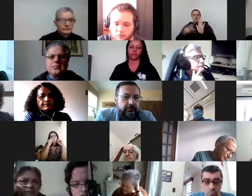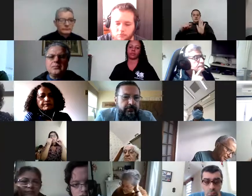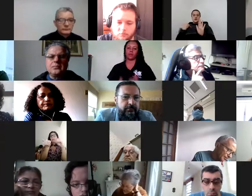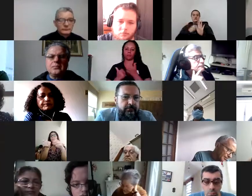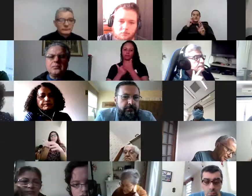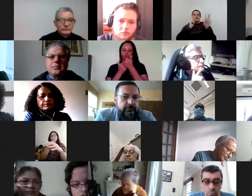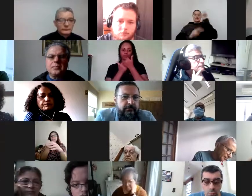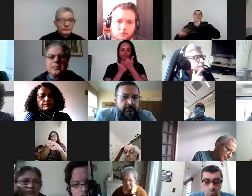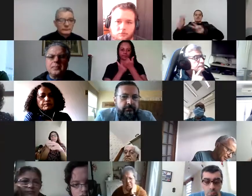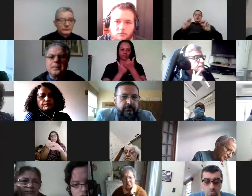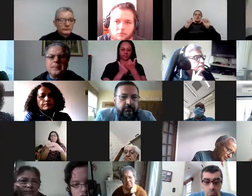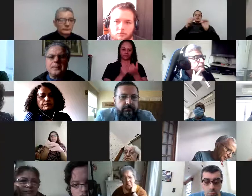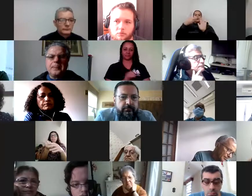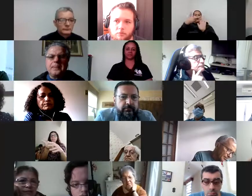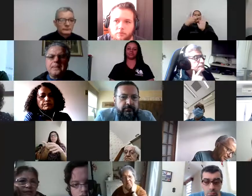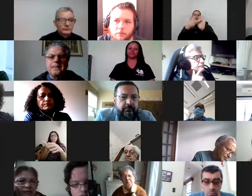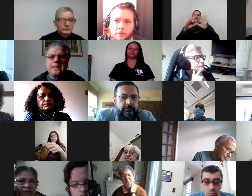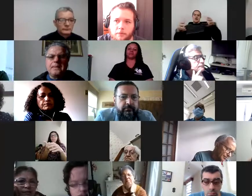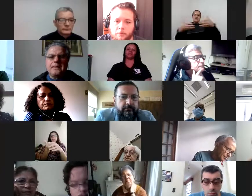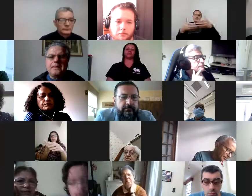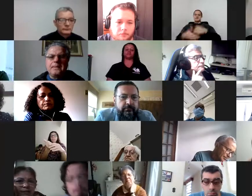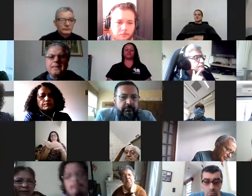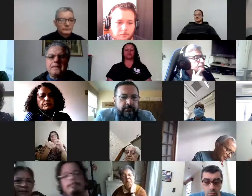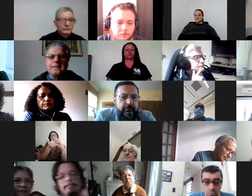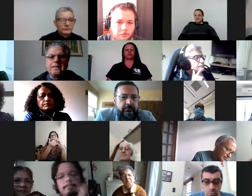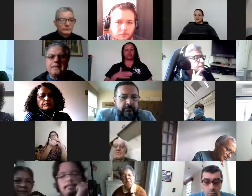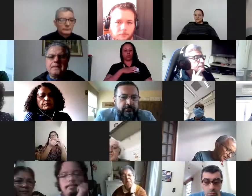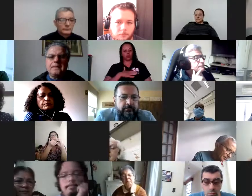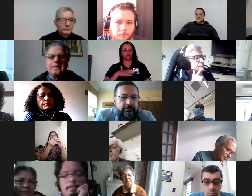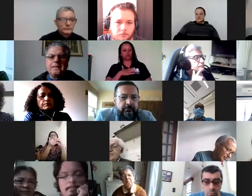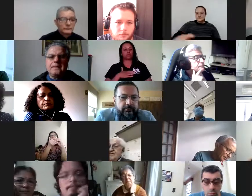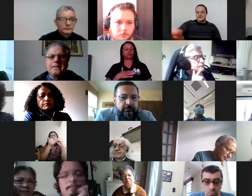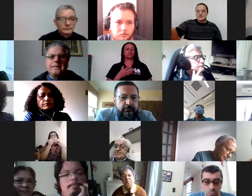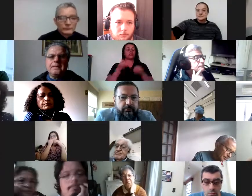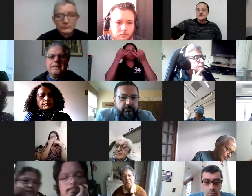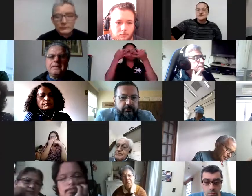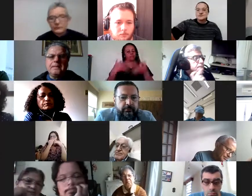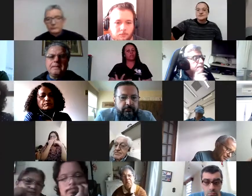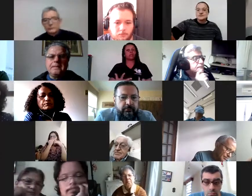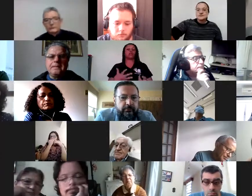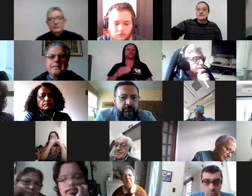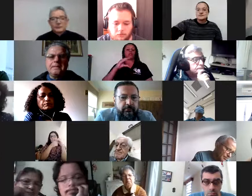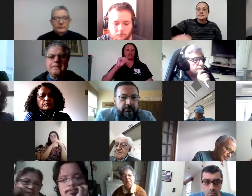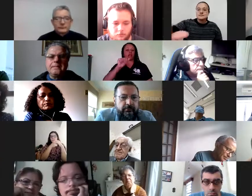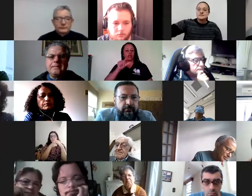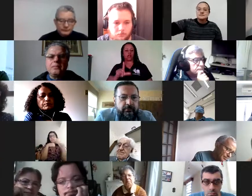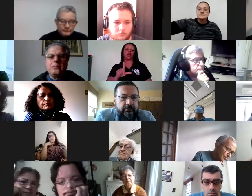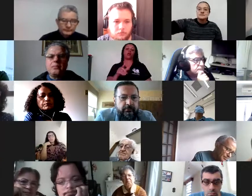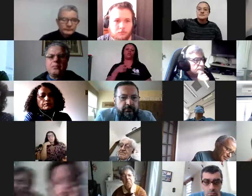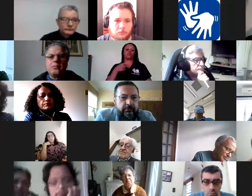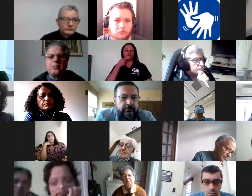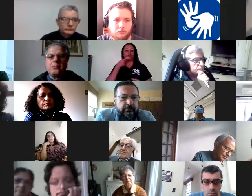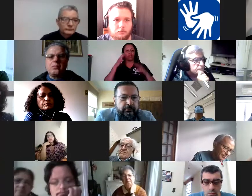sobre normas coletivas. Então, eu gostei muito da fala do Cal, quando ele chama a atenção